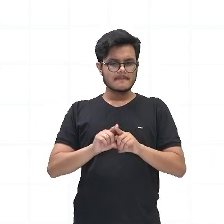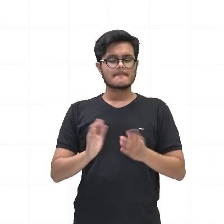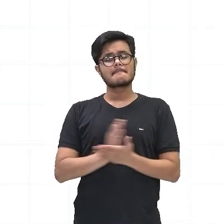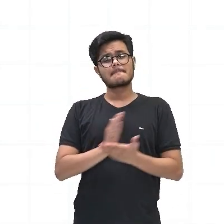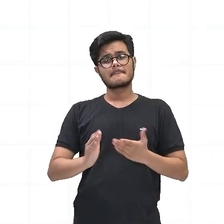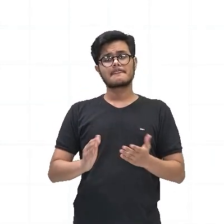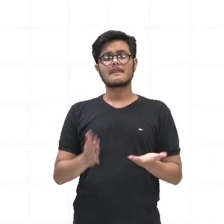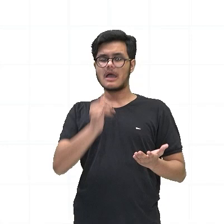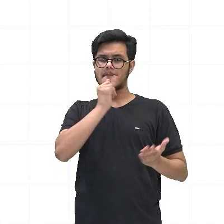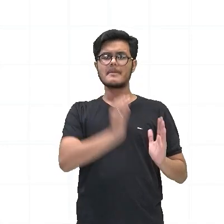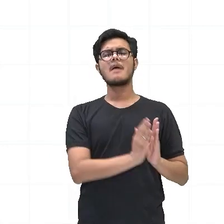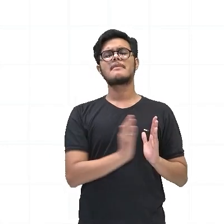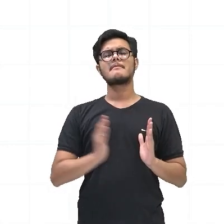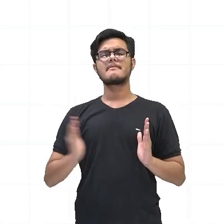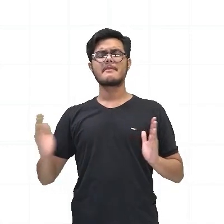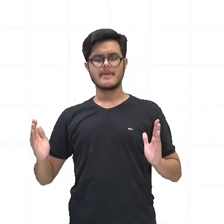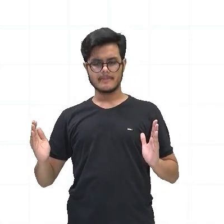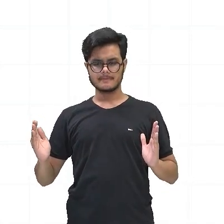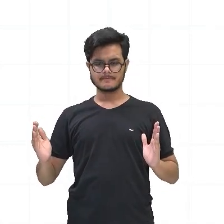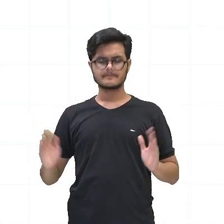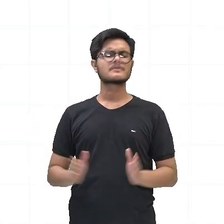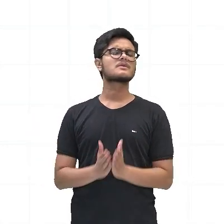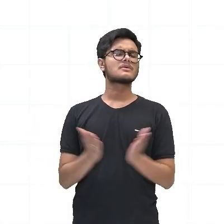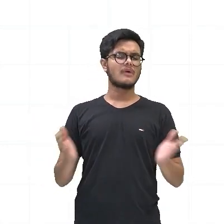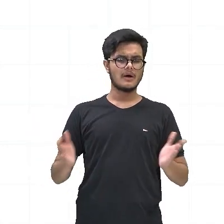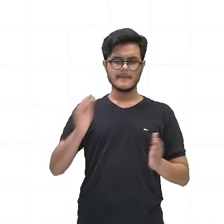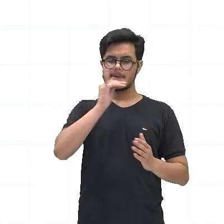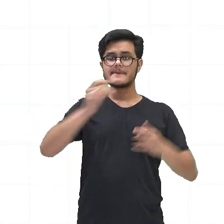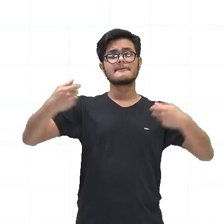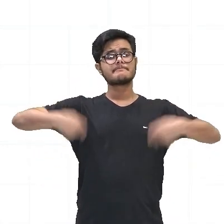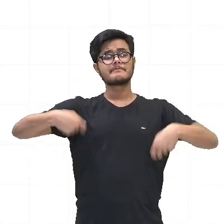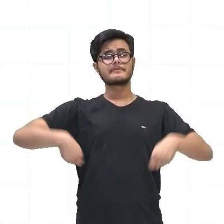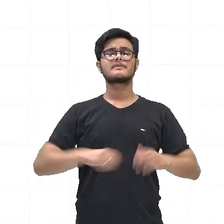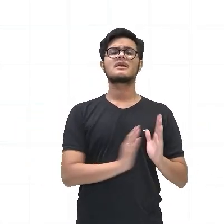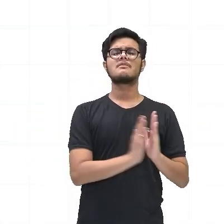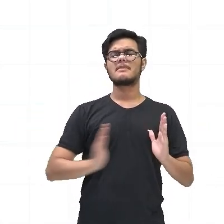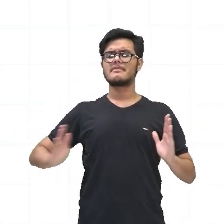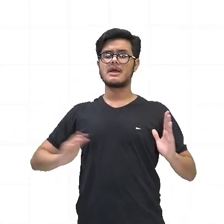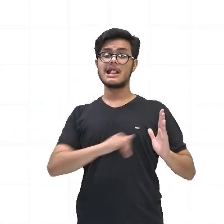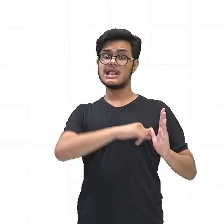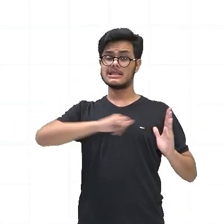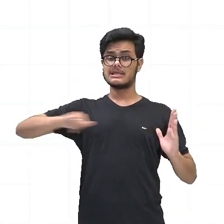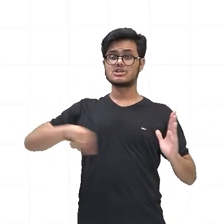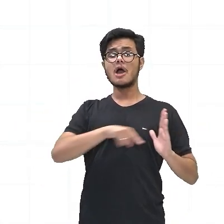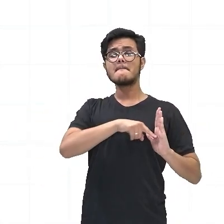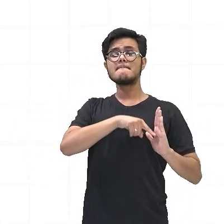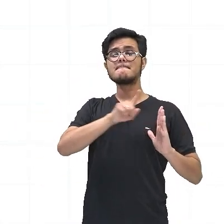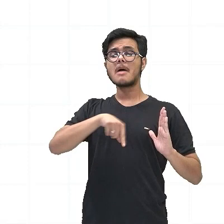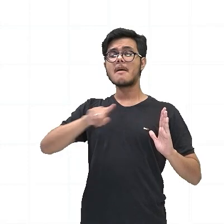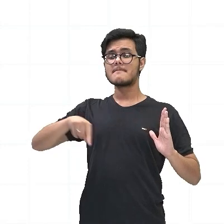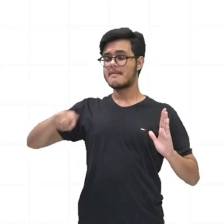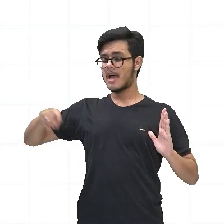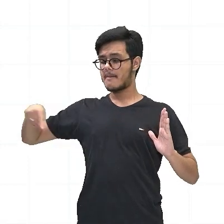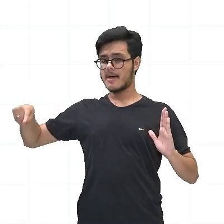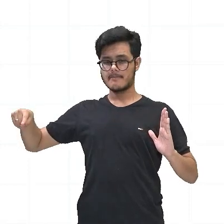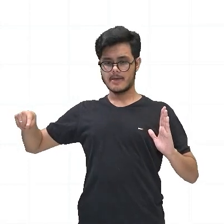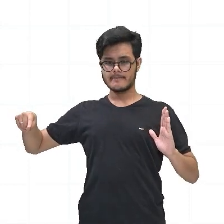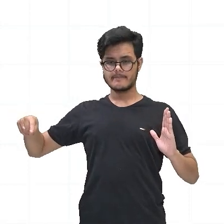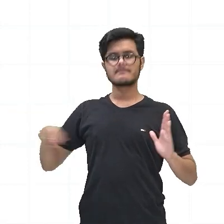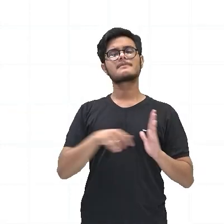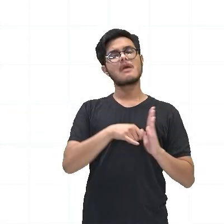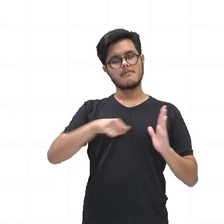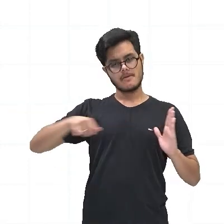em série. Aquele em que existe uma associação, a partir dessa associação, os